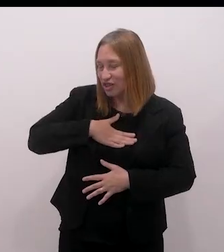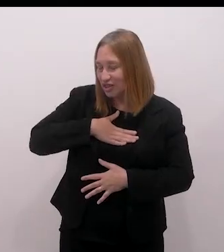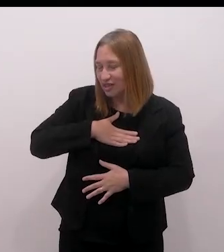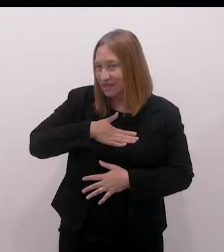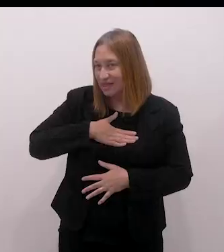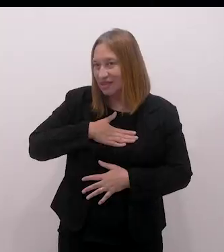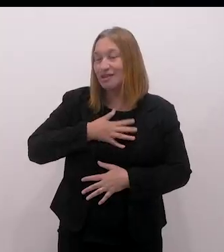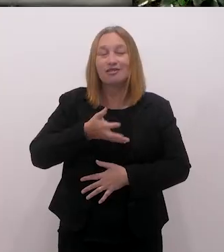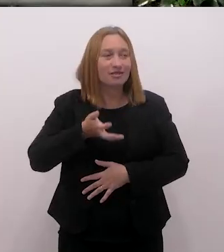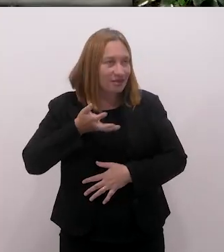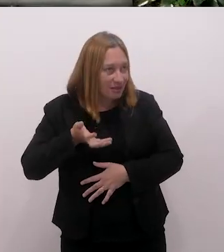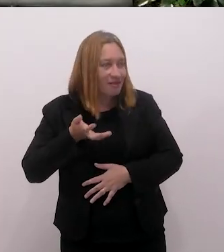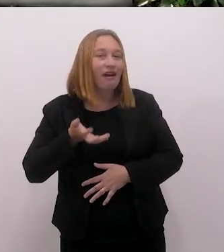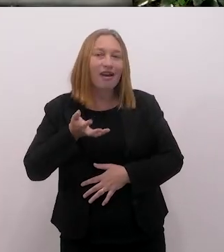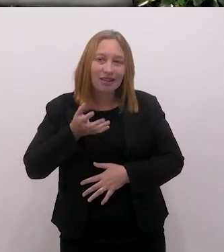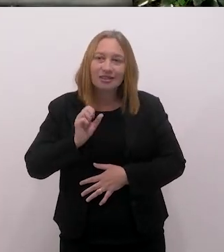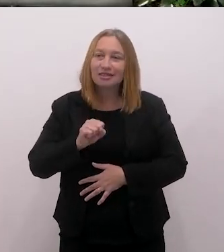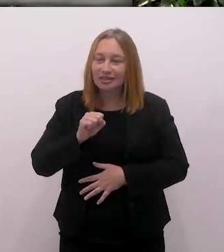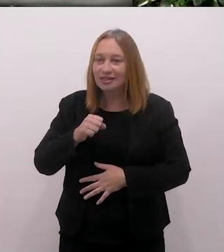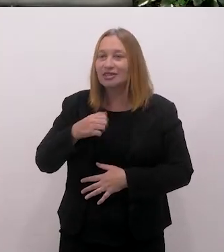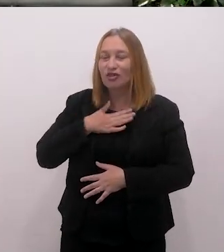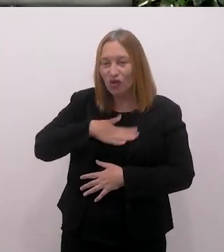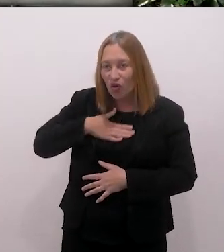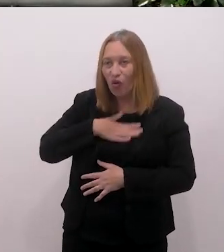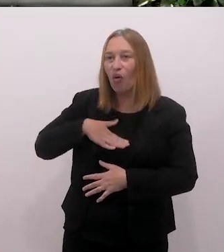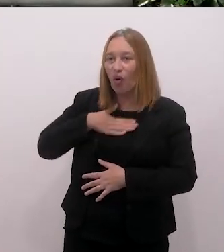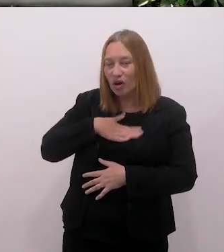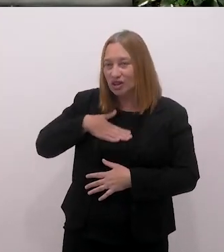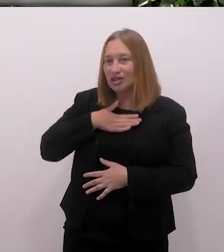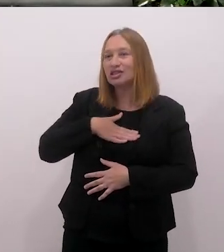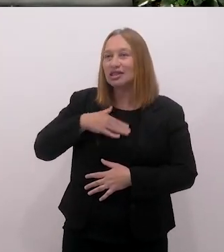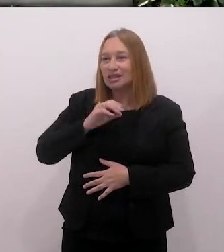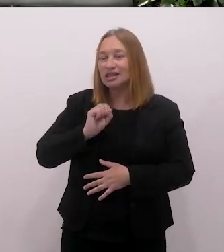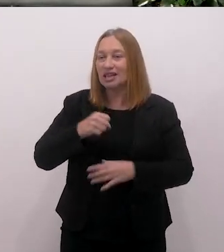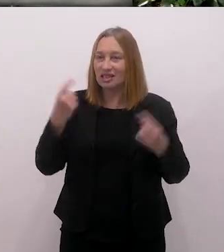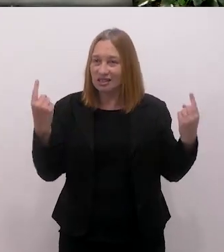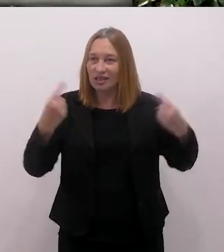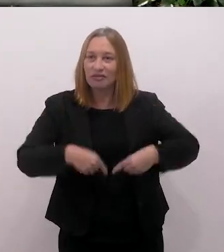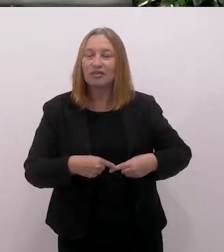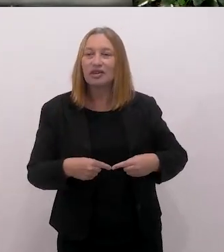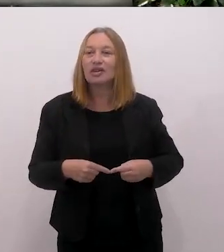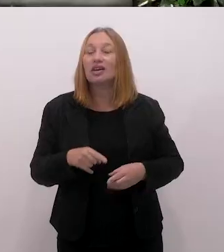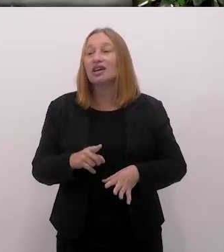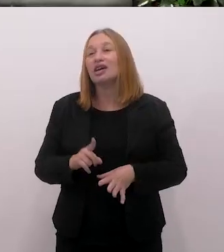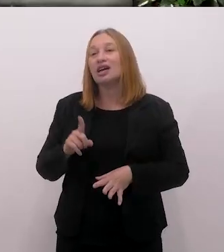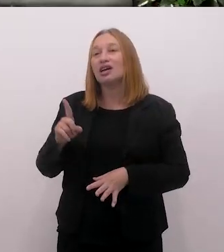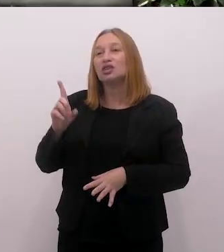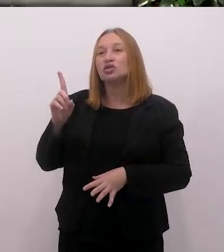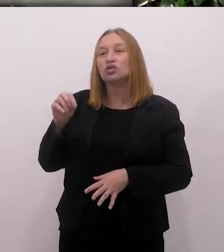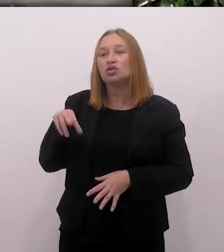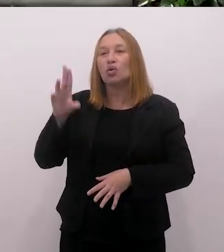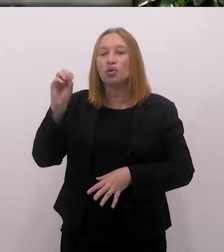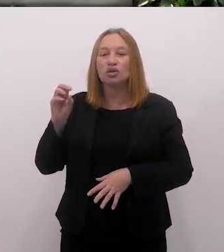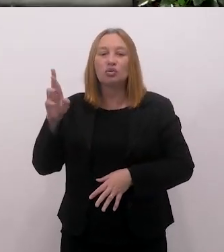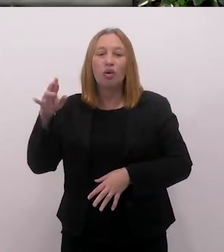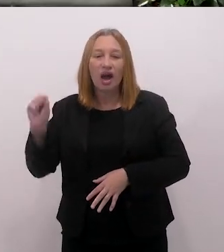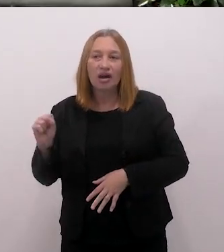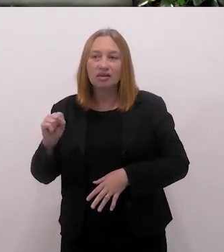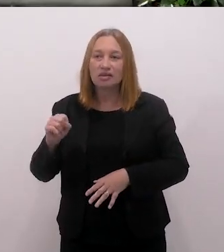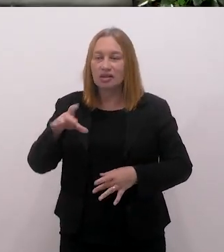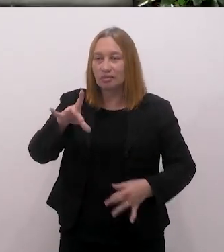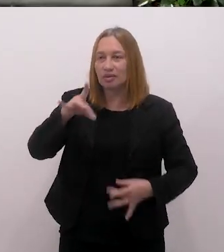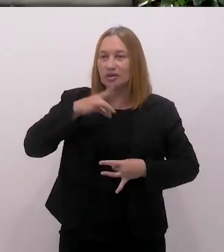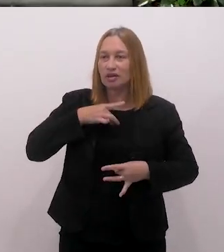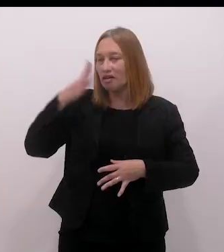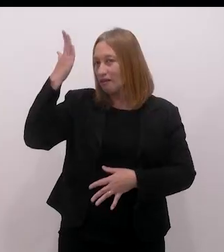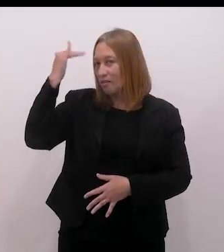Ah, Os claro. atores adoram, né? Eles Não, querem a gente assim, gosta o oposto muito do que você é. Né? Muito, Desafio, totalmente. É o desafio, né? Inclusive, lá na Dona dos Raios,